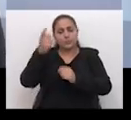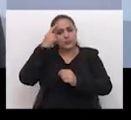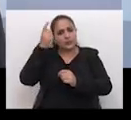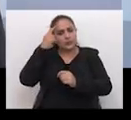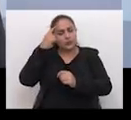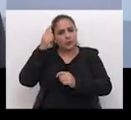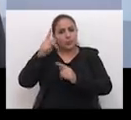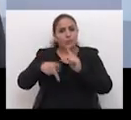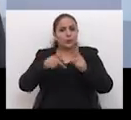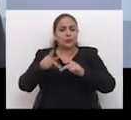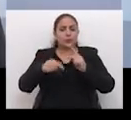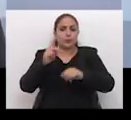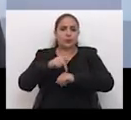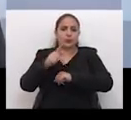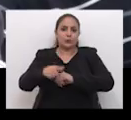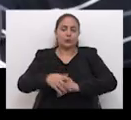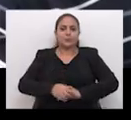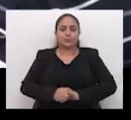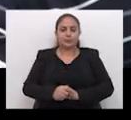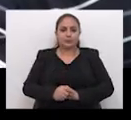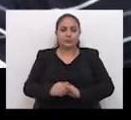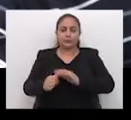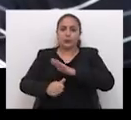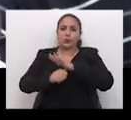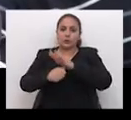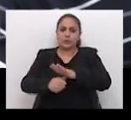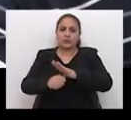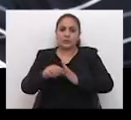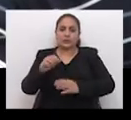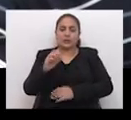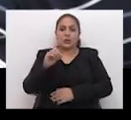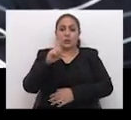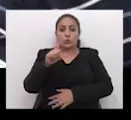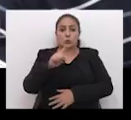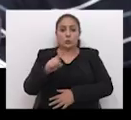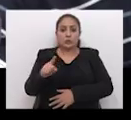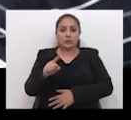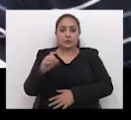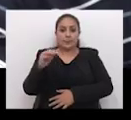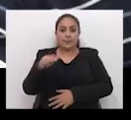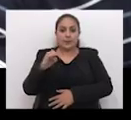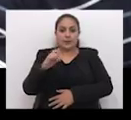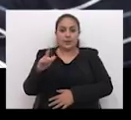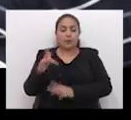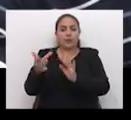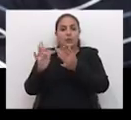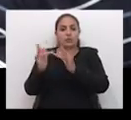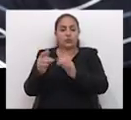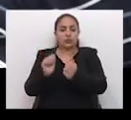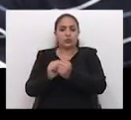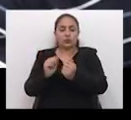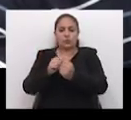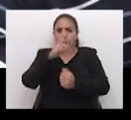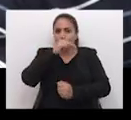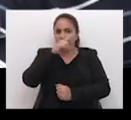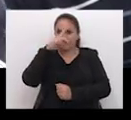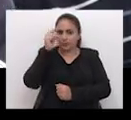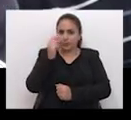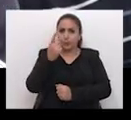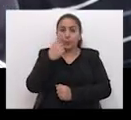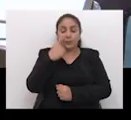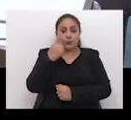pensando na população de Passo Fundo, não é para mim. O líder da oposição, o vereador Luiz Miguel, disse que vai articular junto